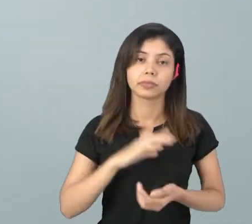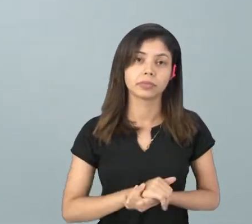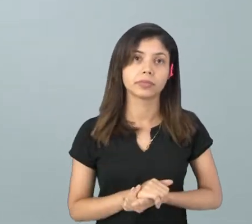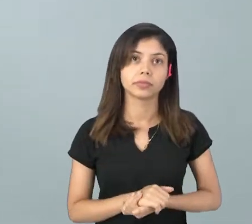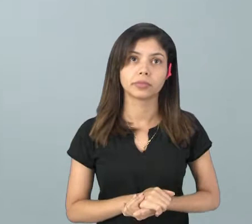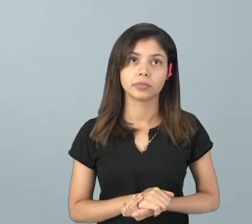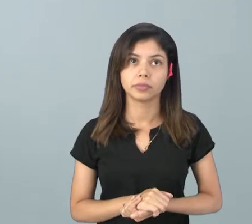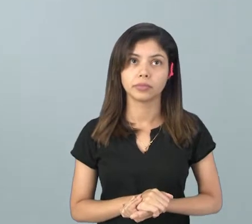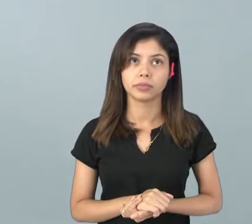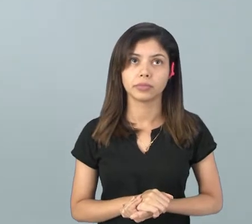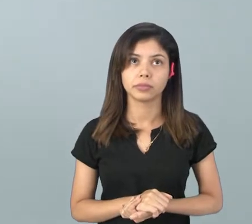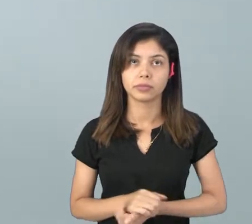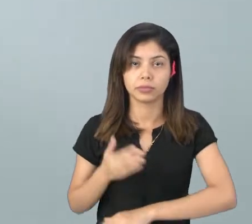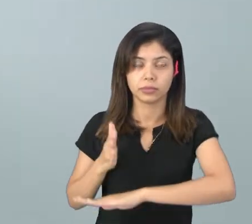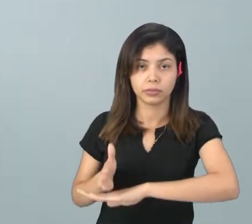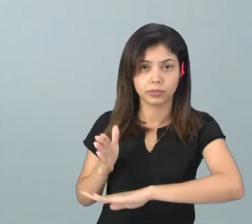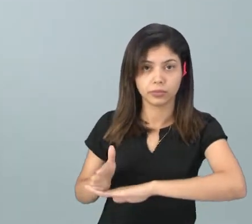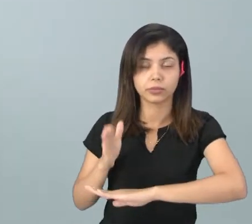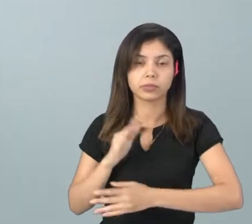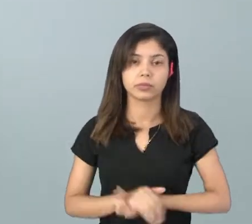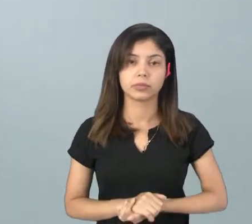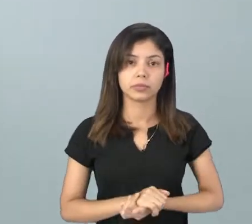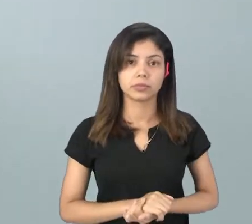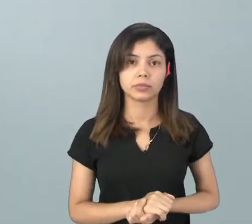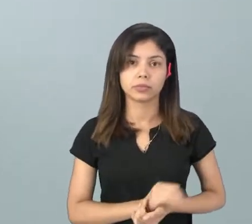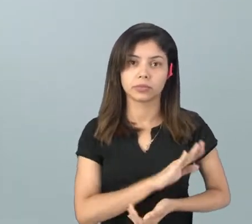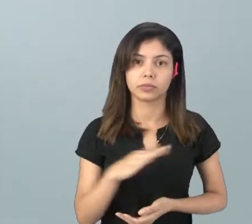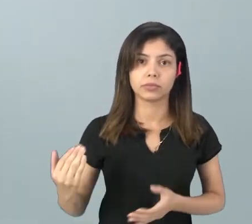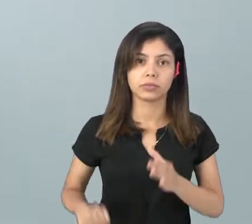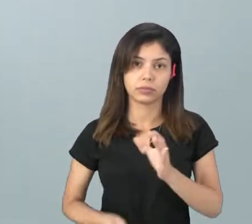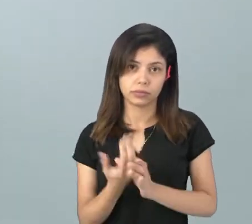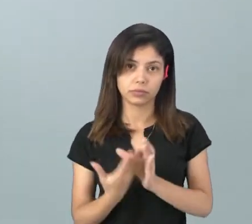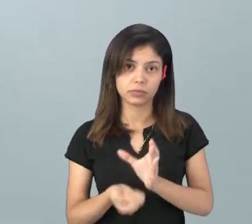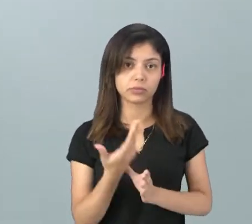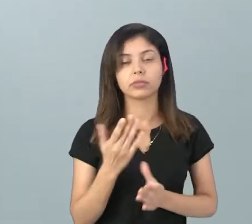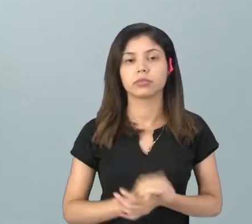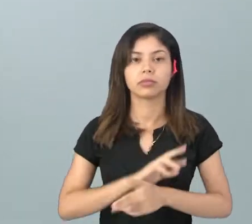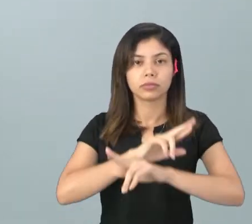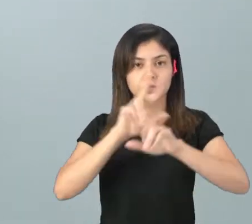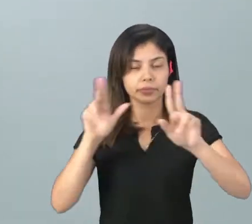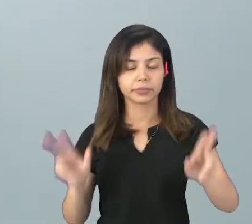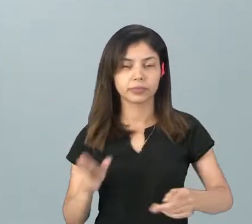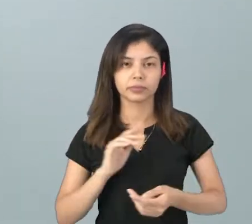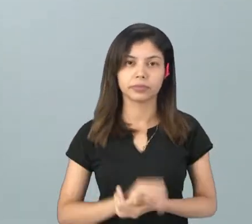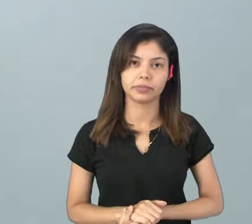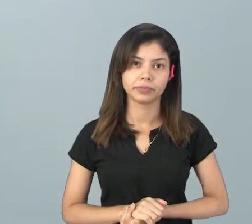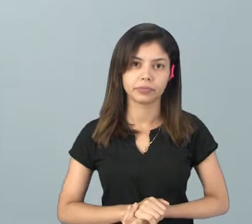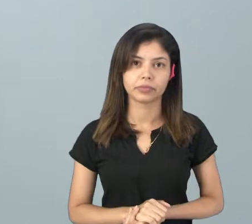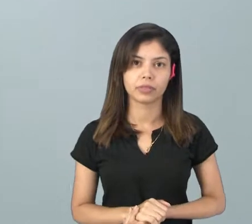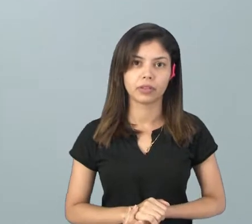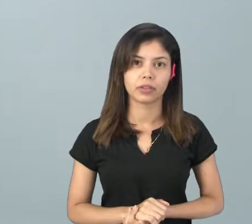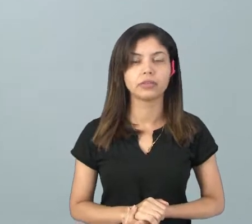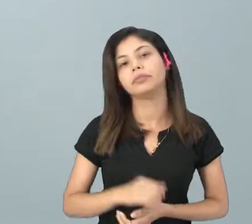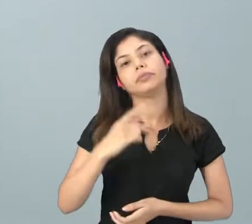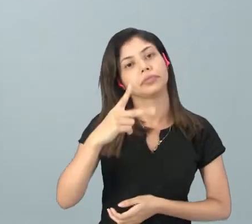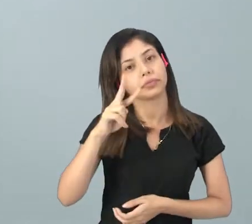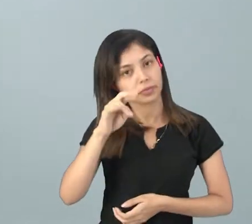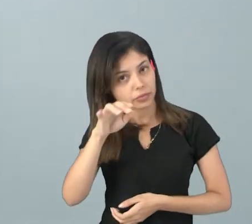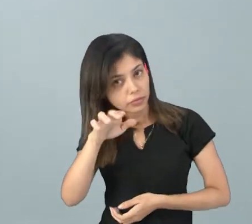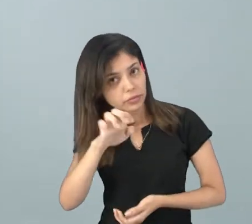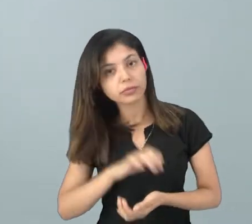Idade Moderna, quando surgiu, né, várias correntes, né,